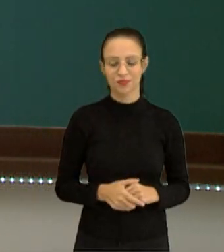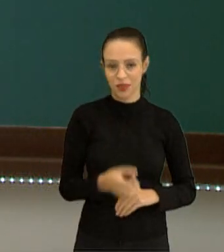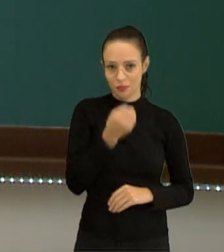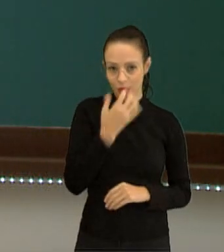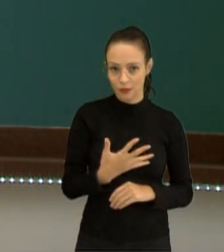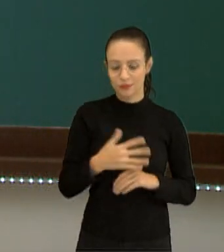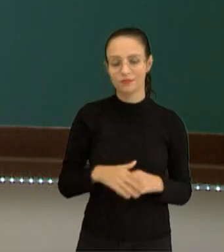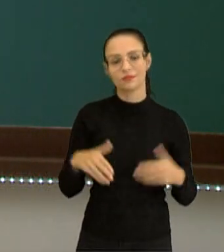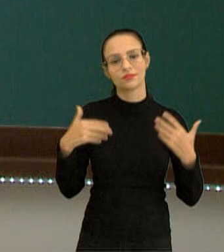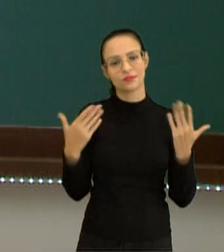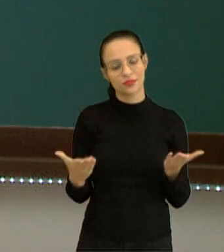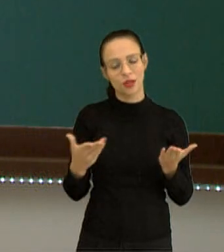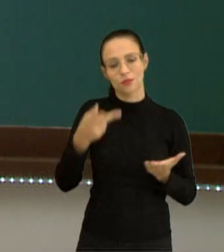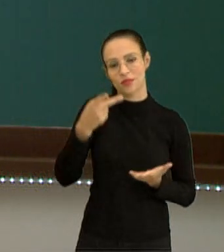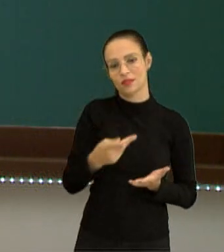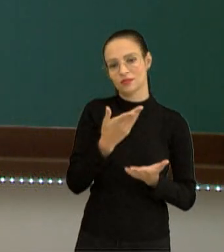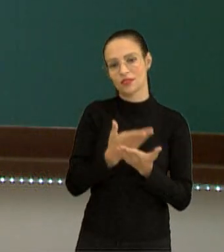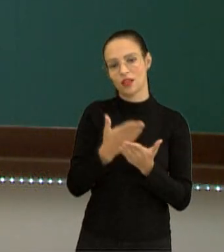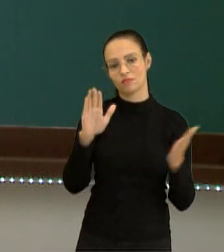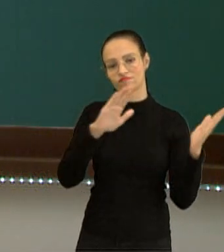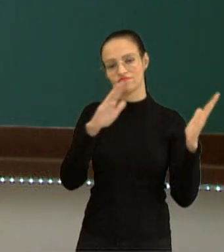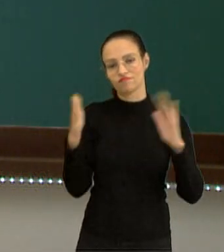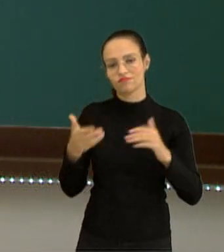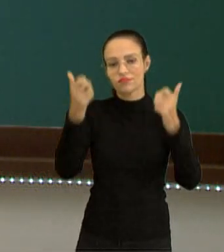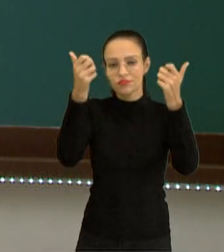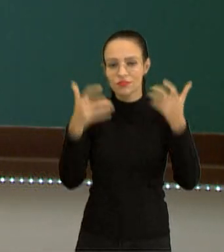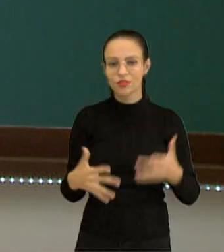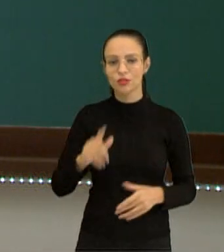bom? Então, neste vídeo, nós falamos aí